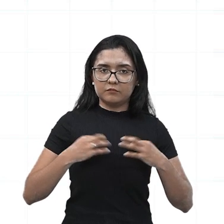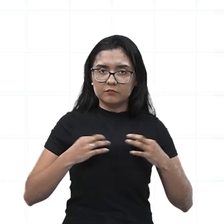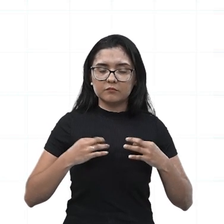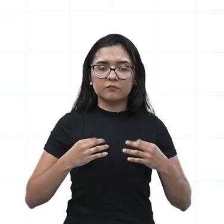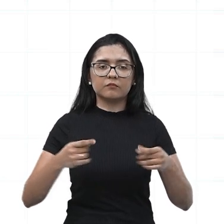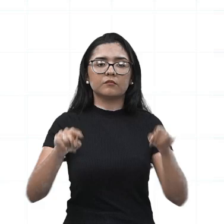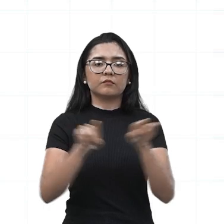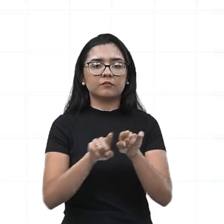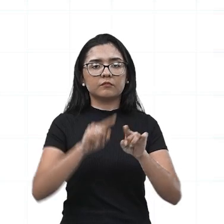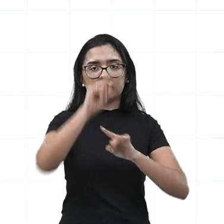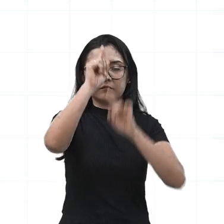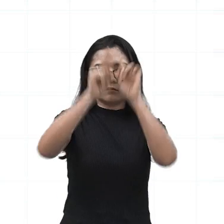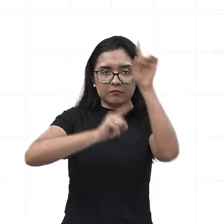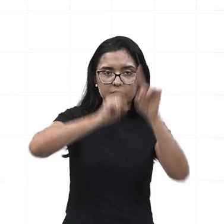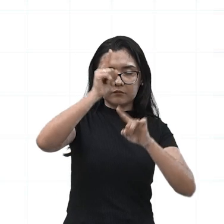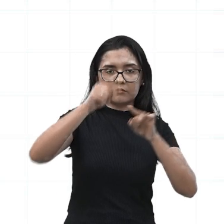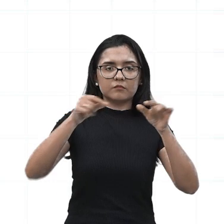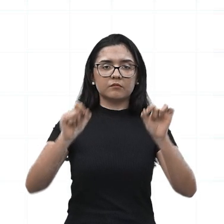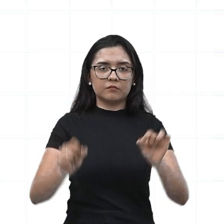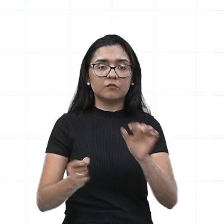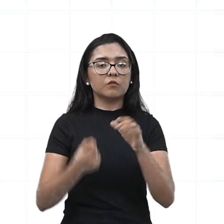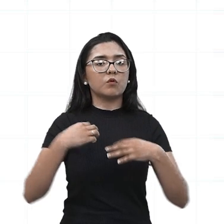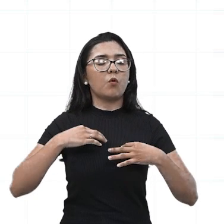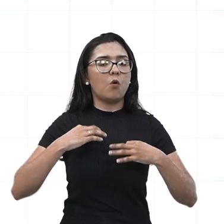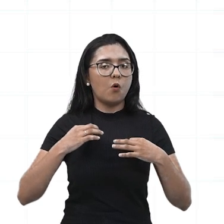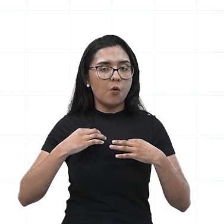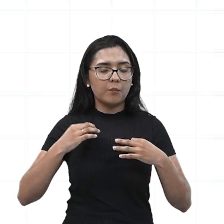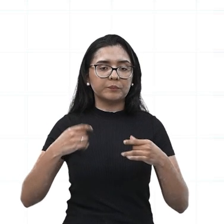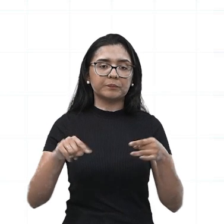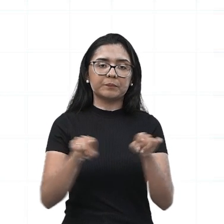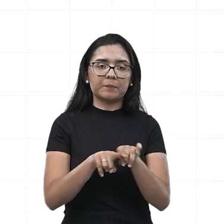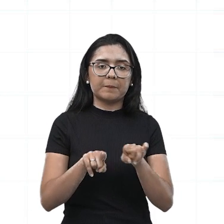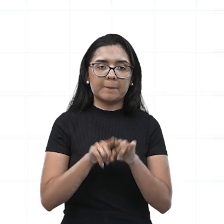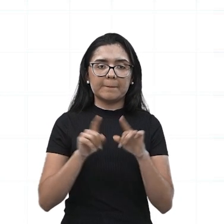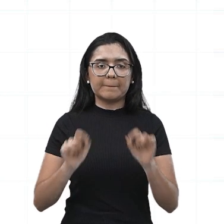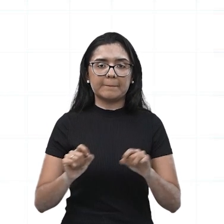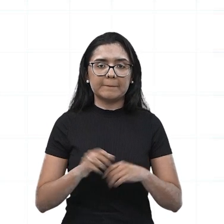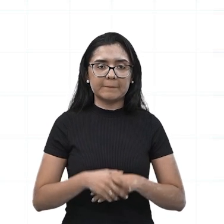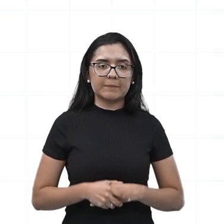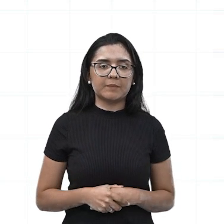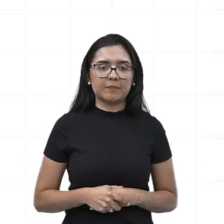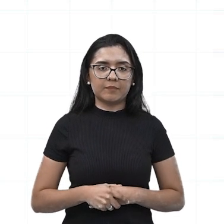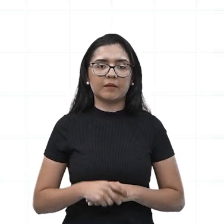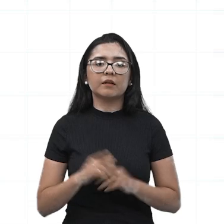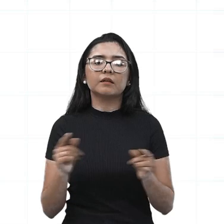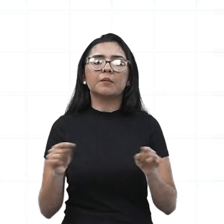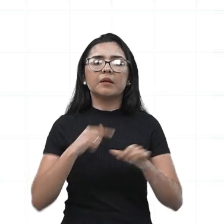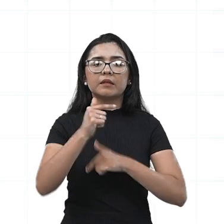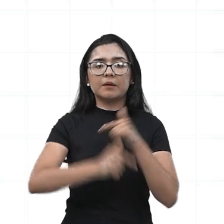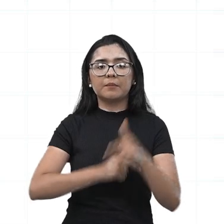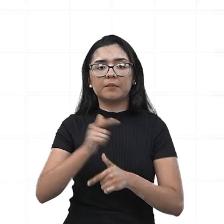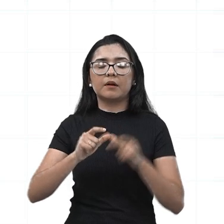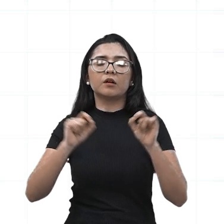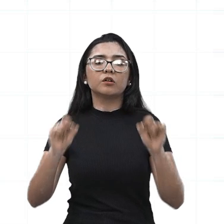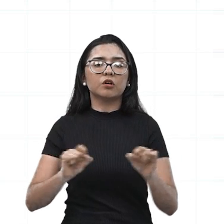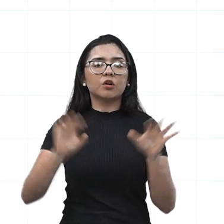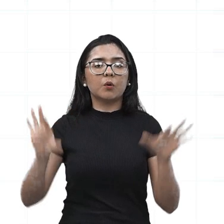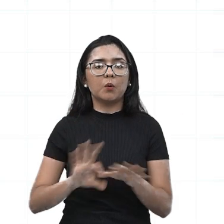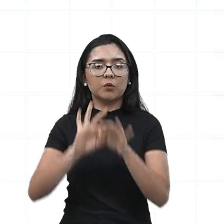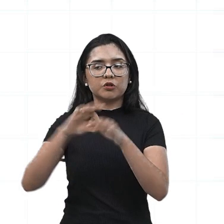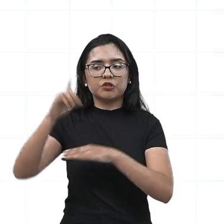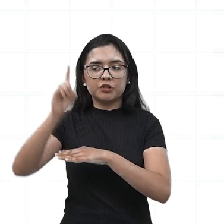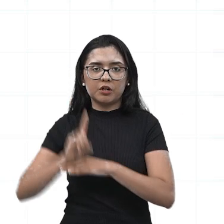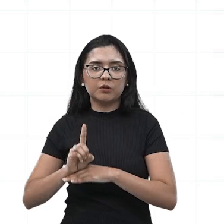e criação dos figurinos. Trabalham em estreita colaboração com o diretor e